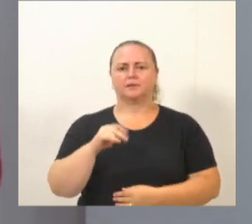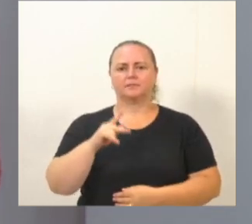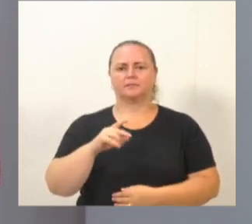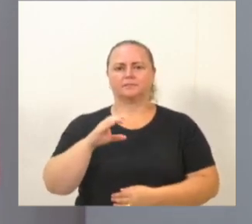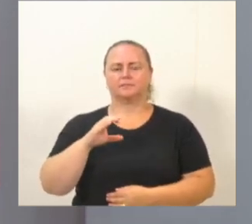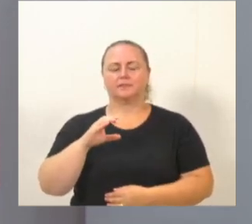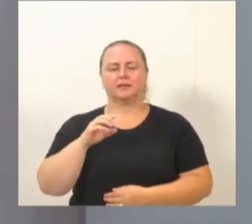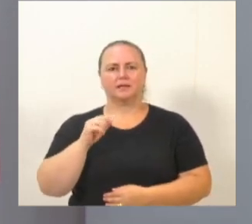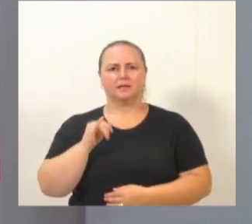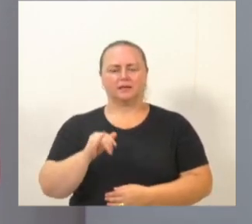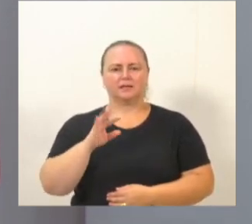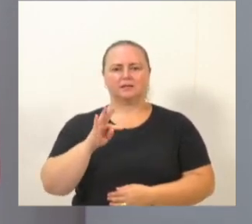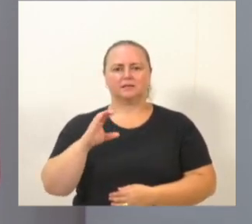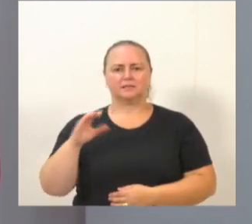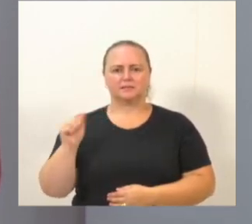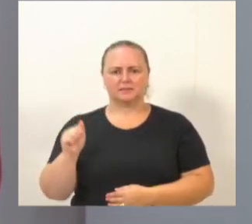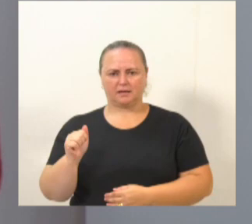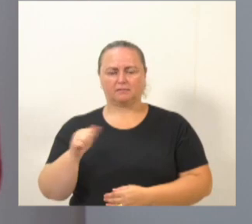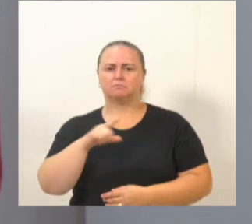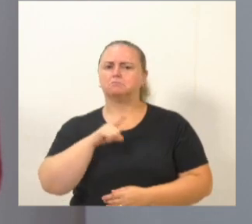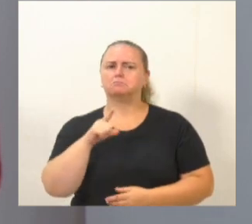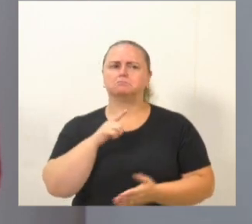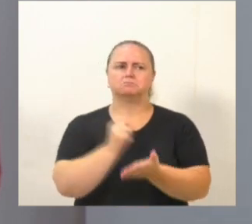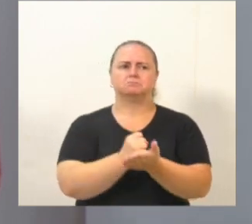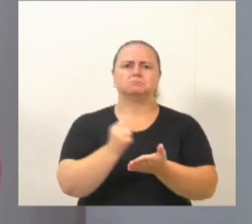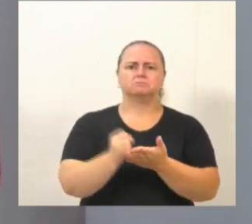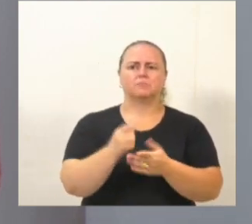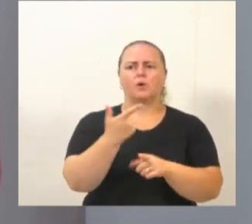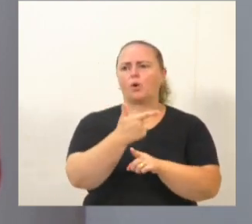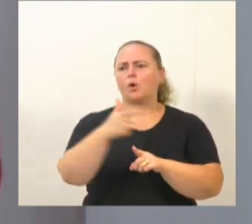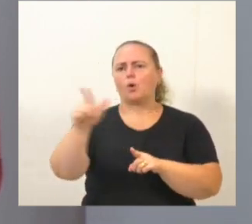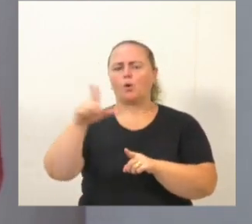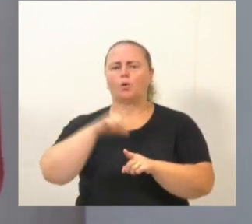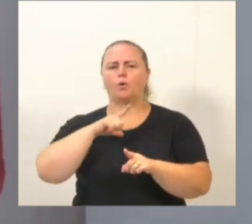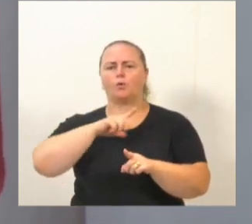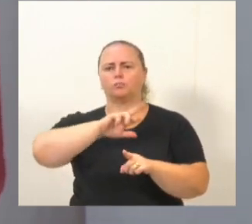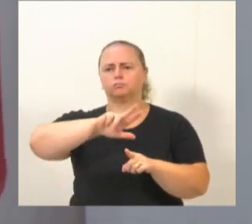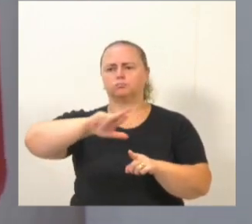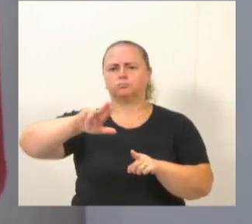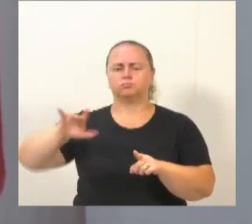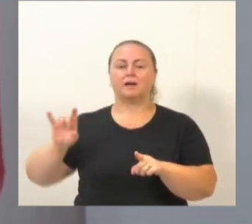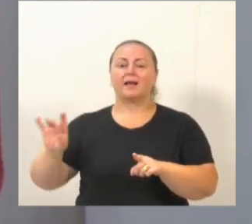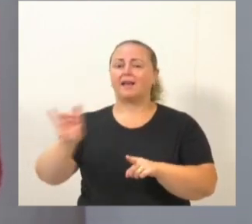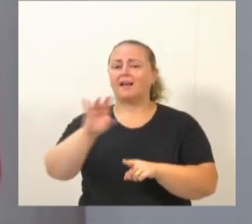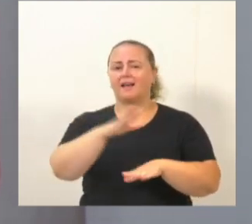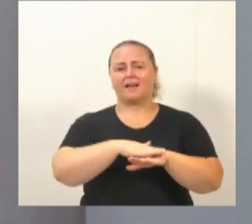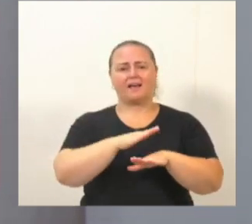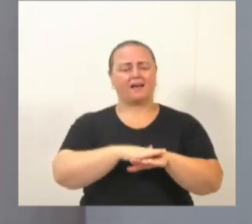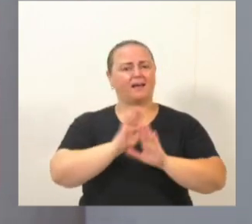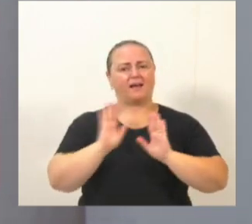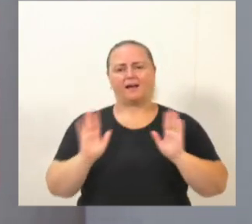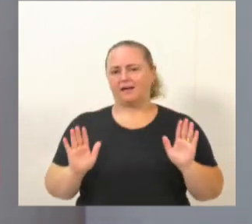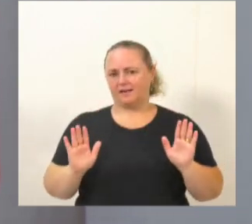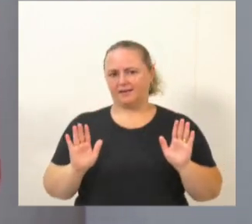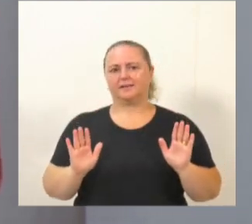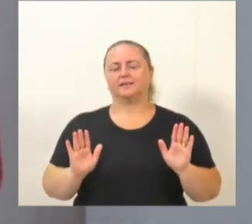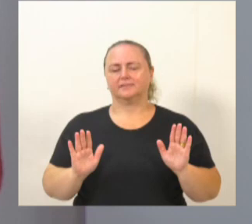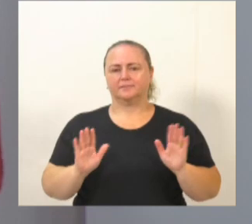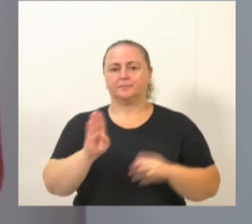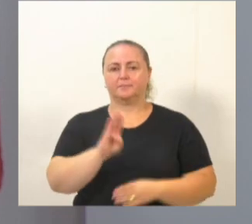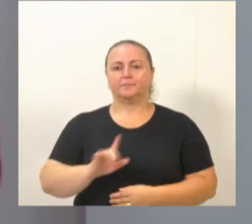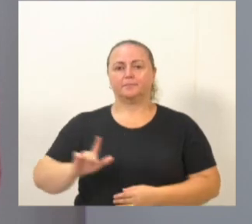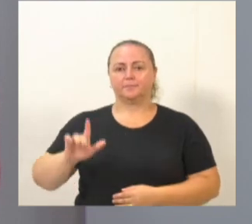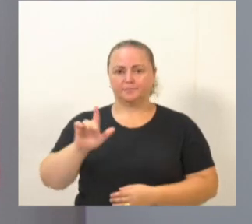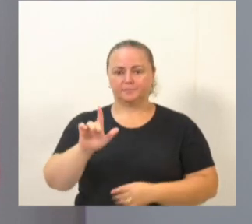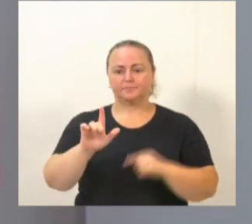outros contratos que têm outros indicadores, como IGPM, como fórmulas paramétricas, cada um tem uma questão. O de Blumenau, desde o